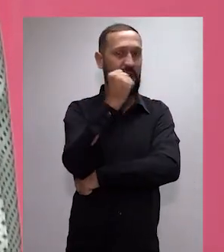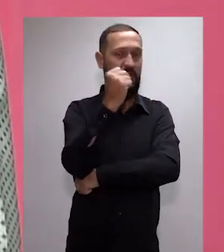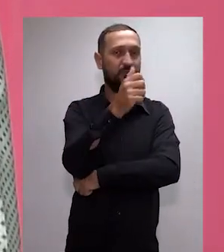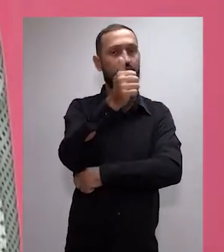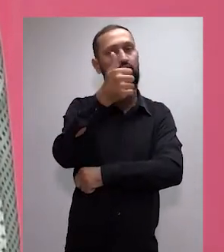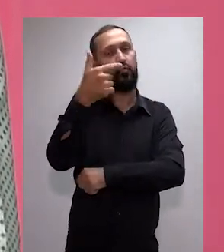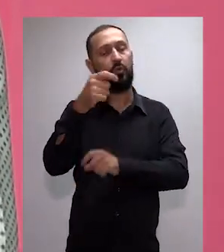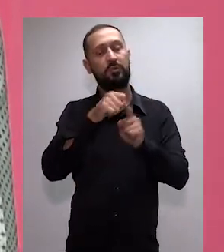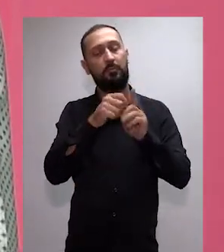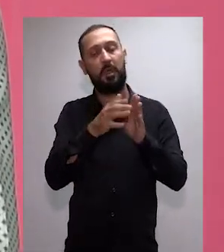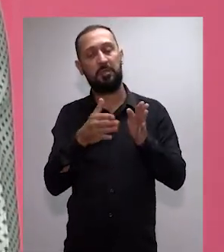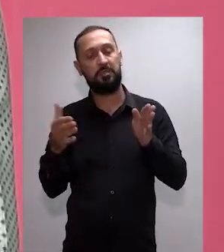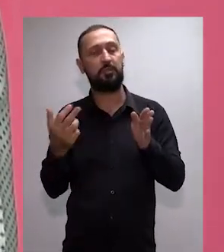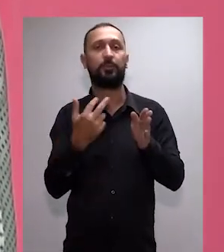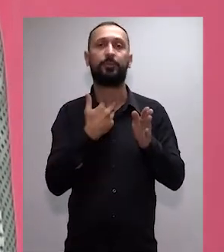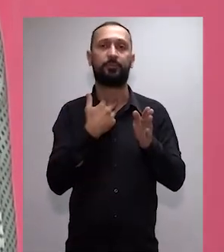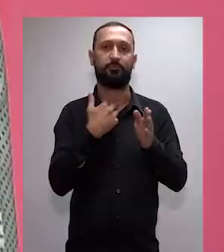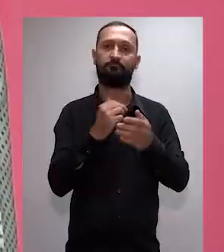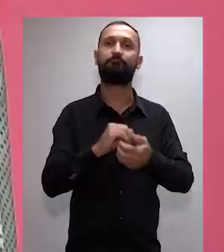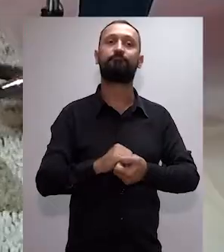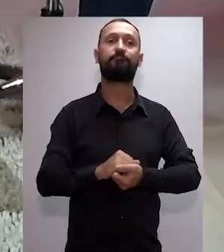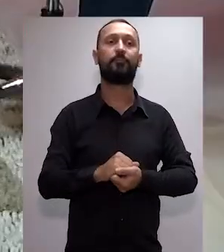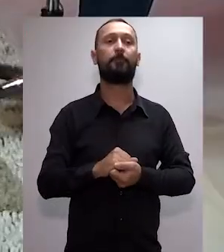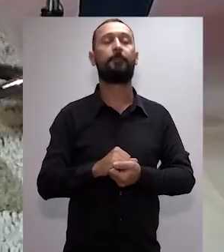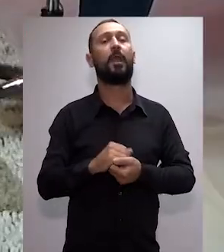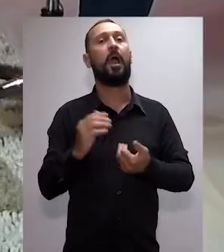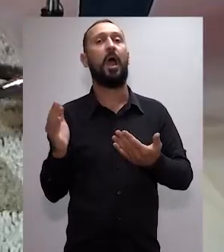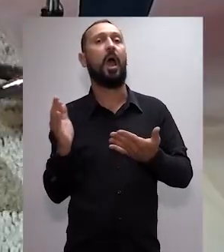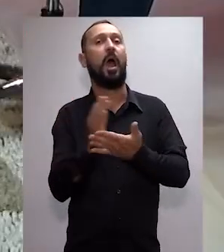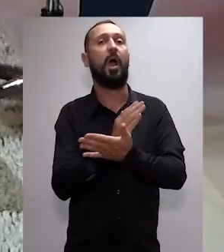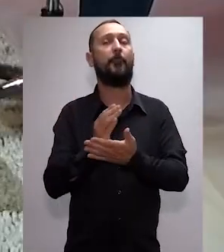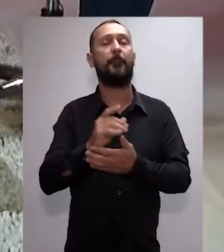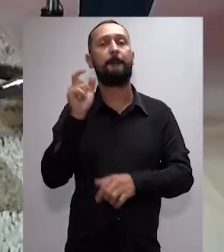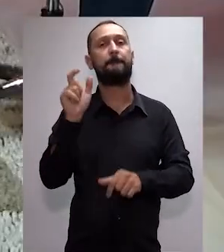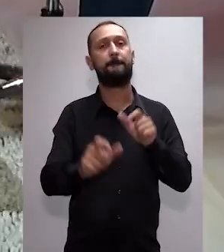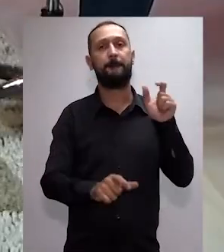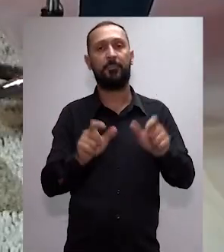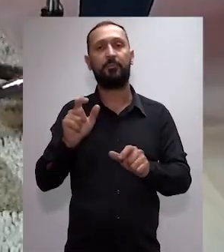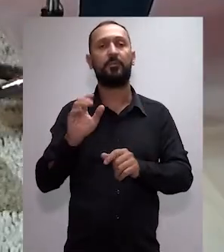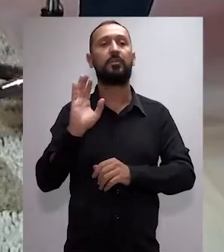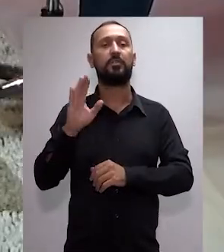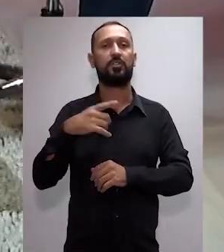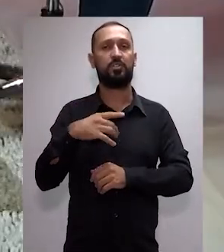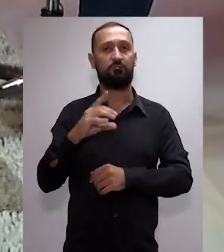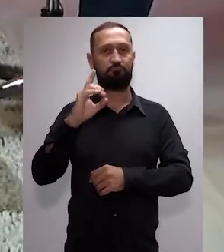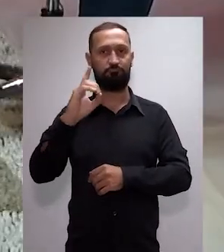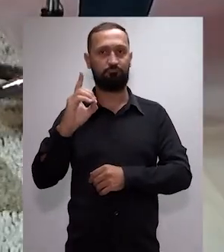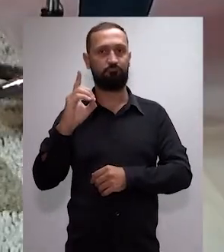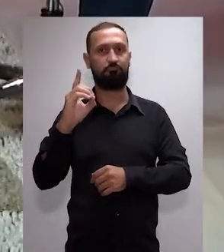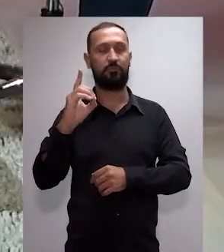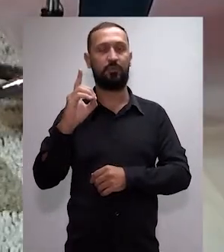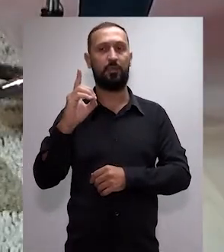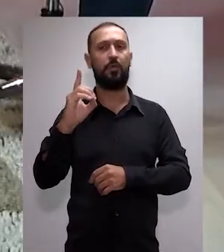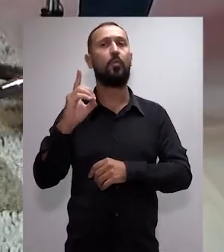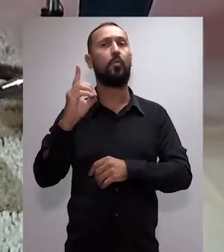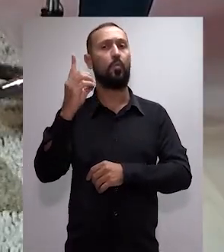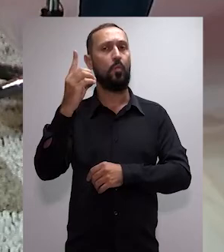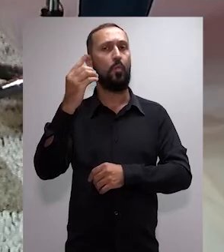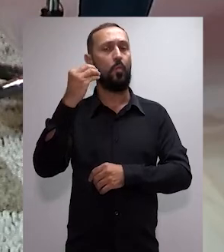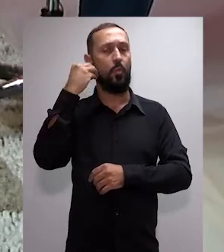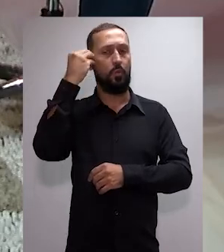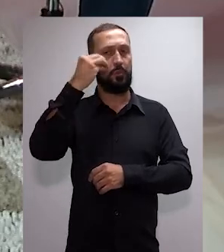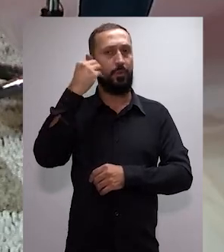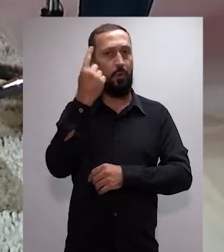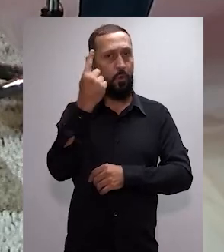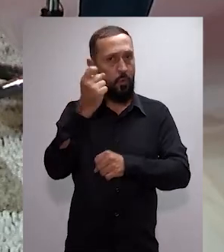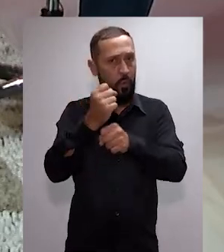de 12 meses. E também tem aqueles casos que são aquelas pessoas que já estão na categoria D, ficam 1 ano na